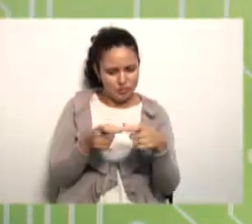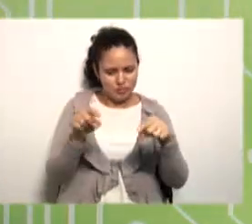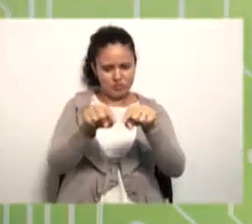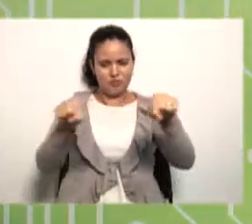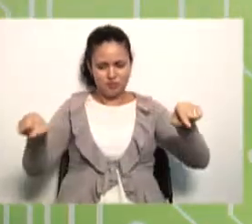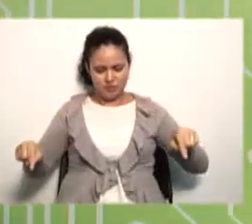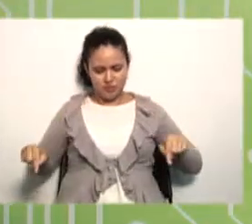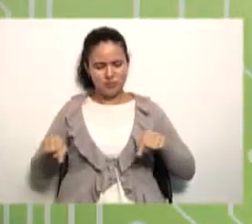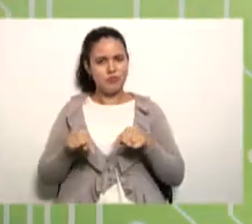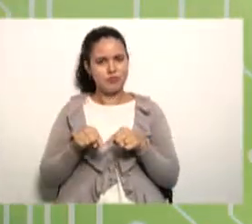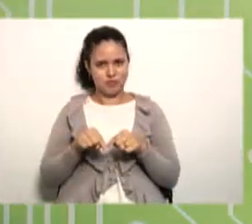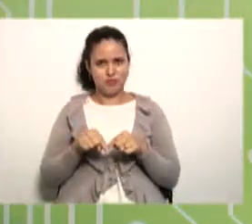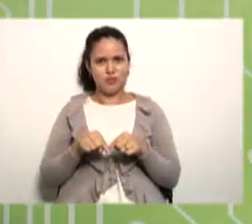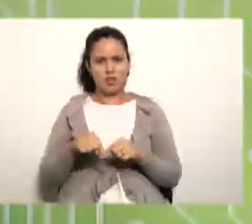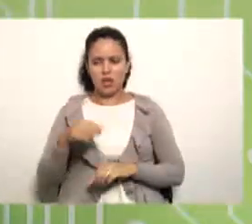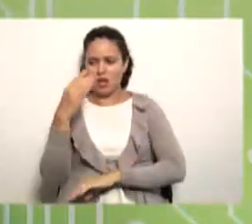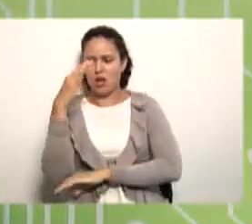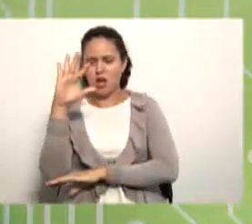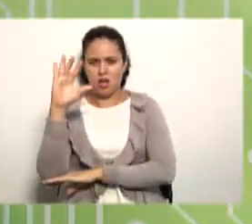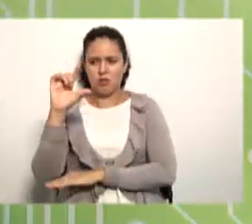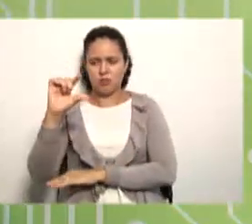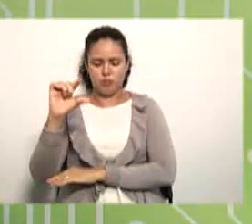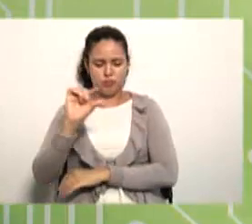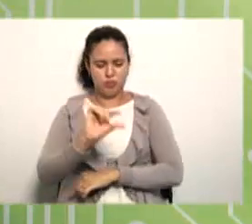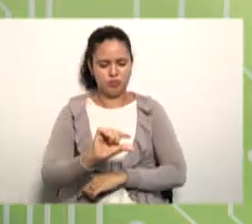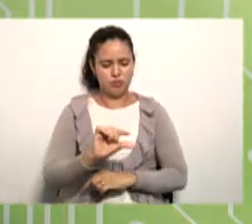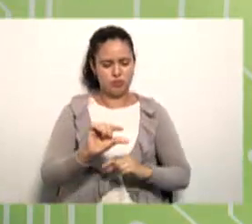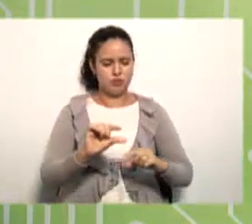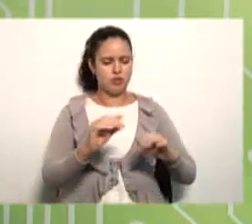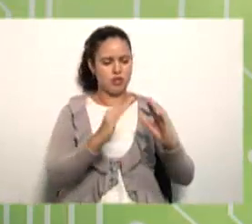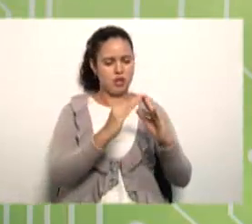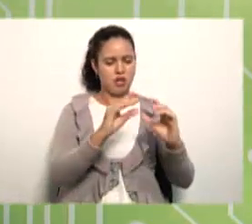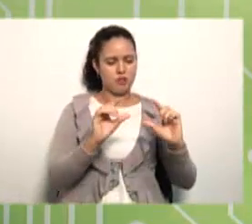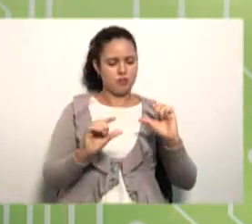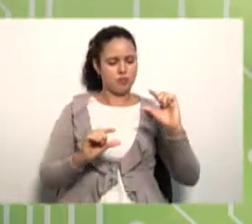uma árvorezinha que não é árvore de verdade. A gente tem uma casinha que não é a casa de